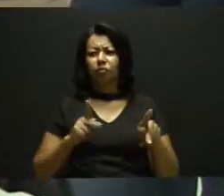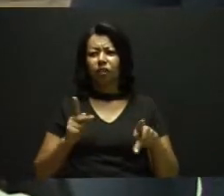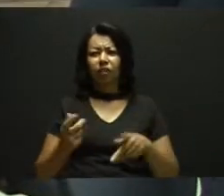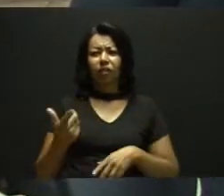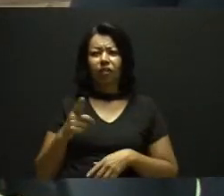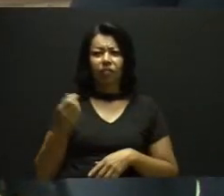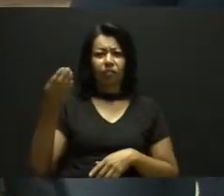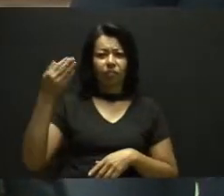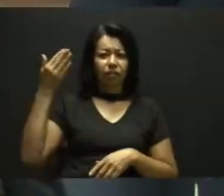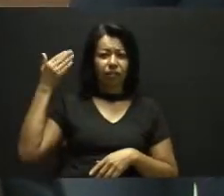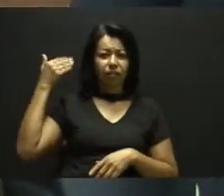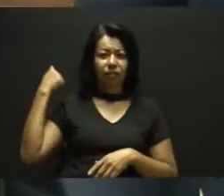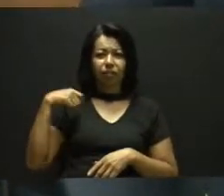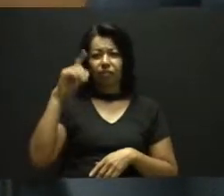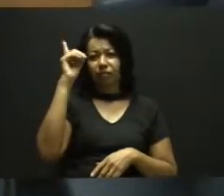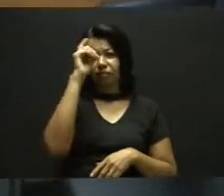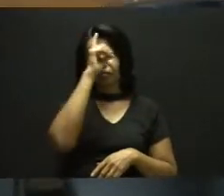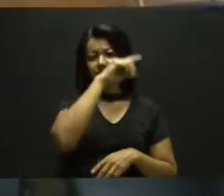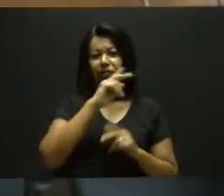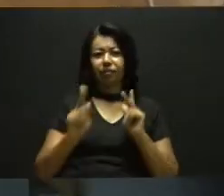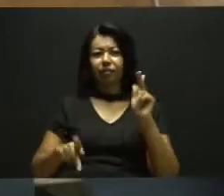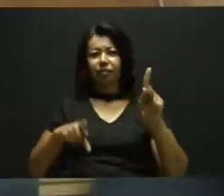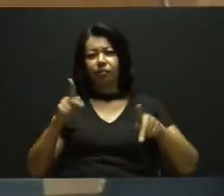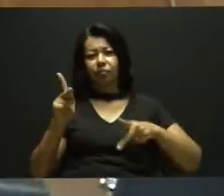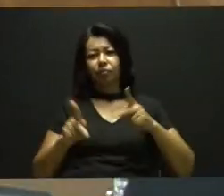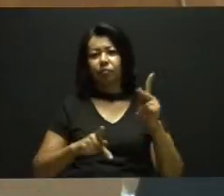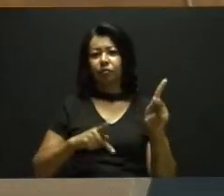entre os povos valentes